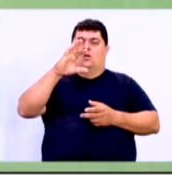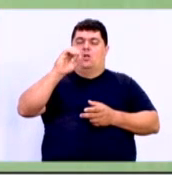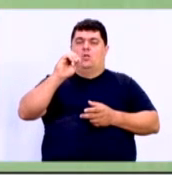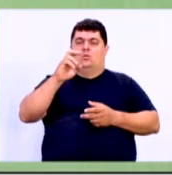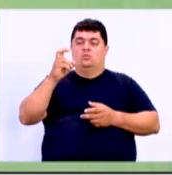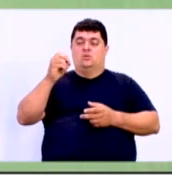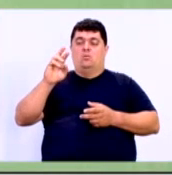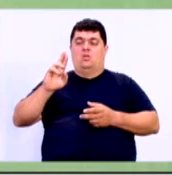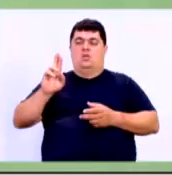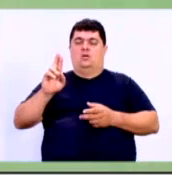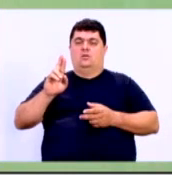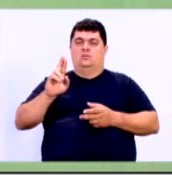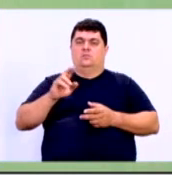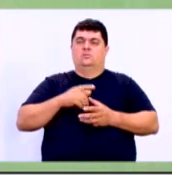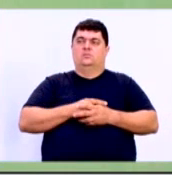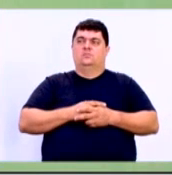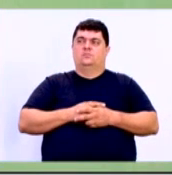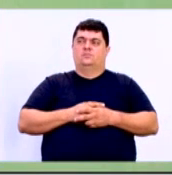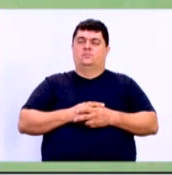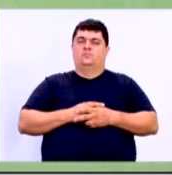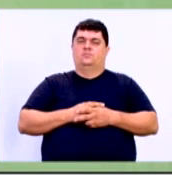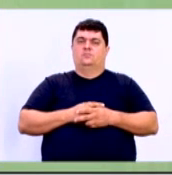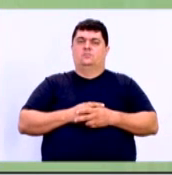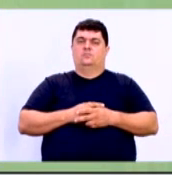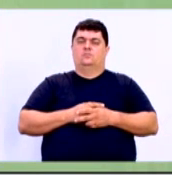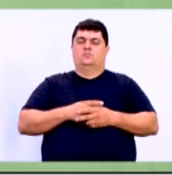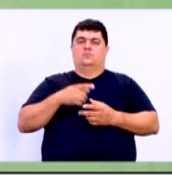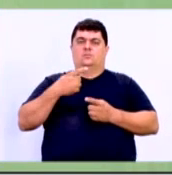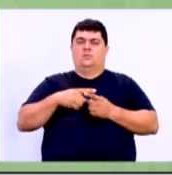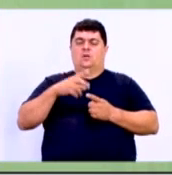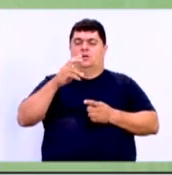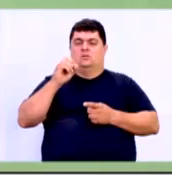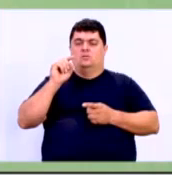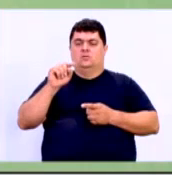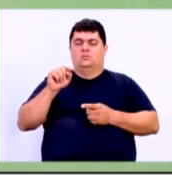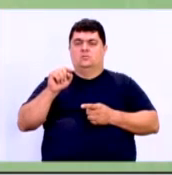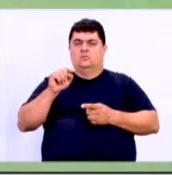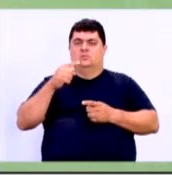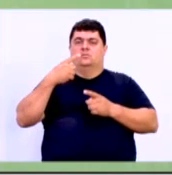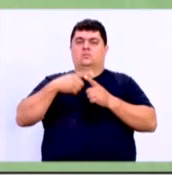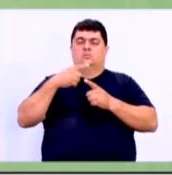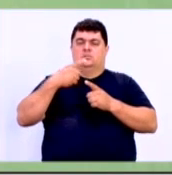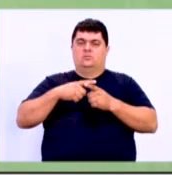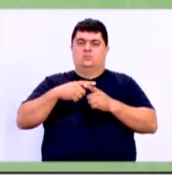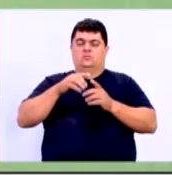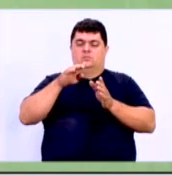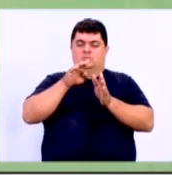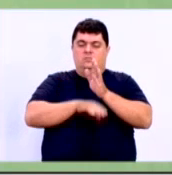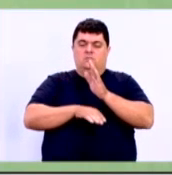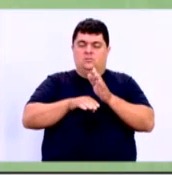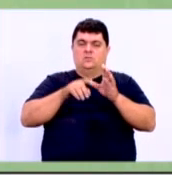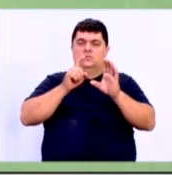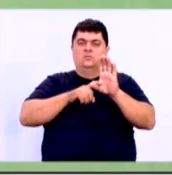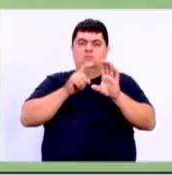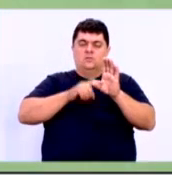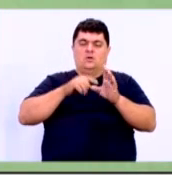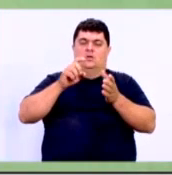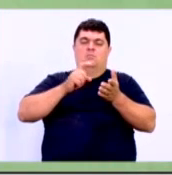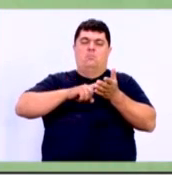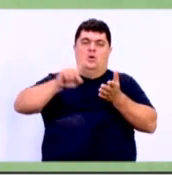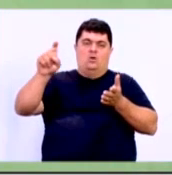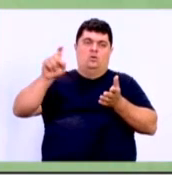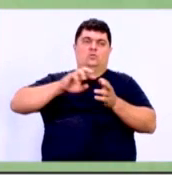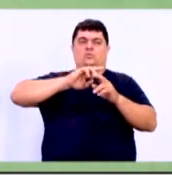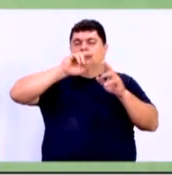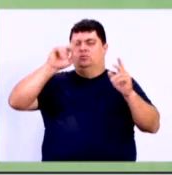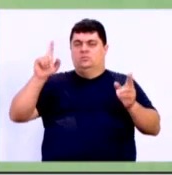50 reais. 50 mil reais. Para que esses 50 mil reais? Para subtrair das despesas, dos impostos e tudo